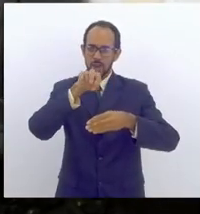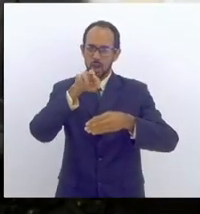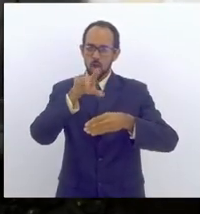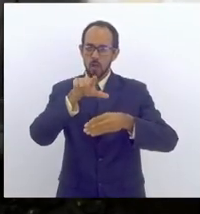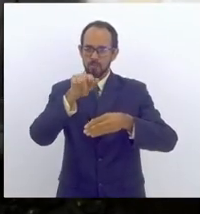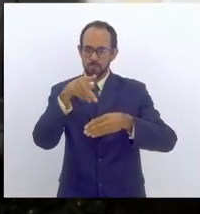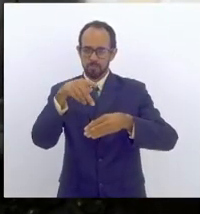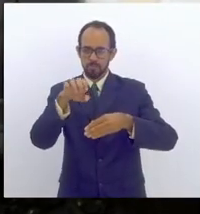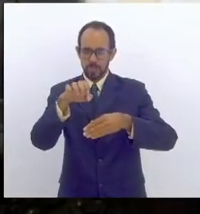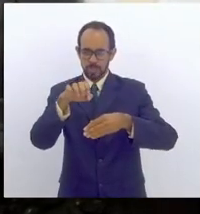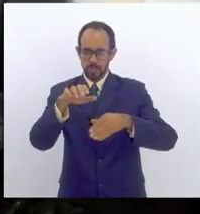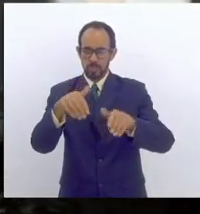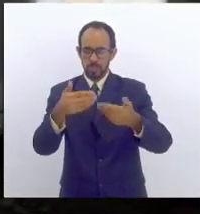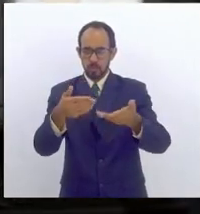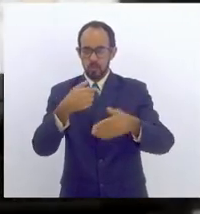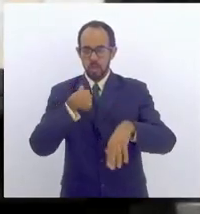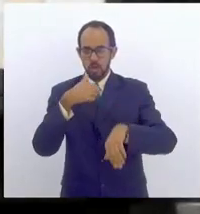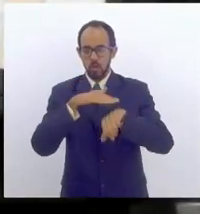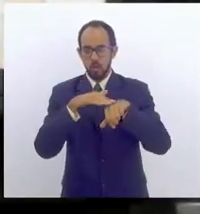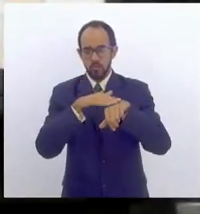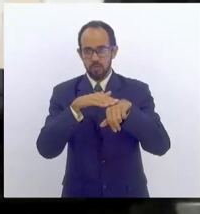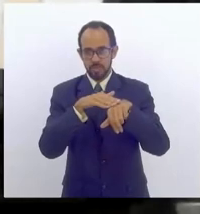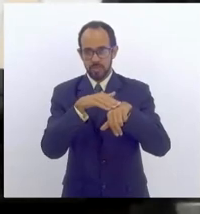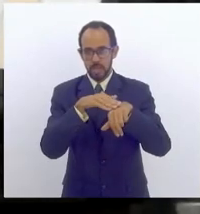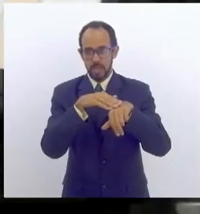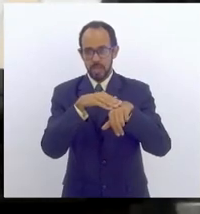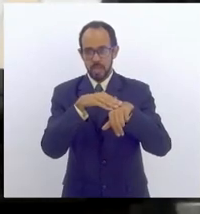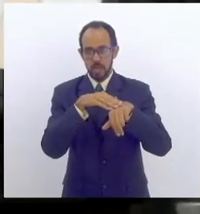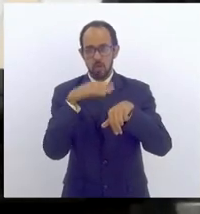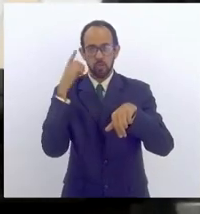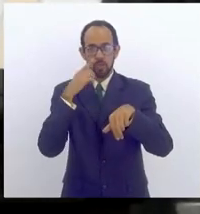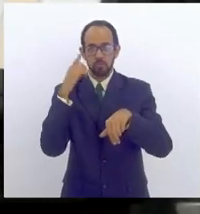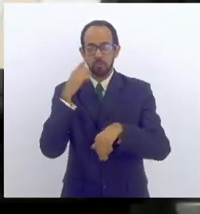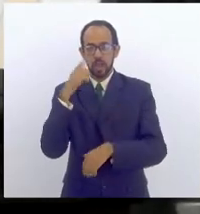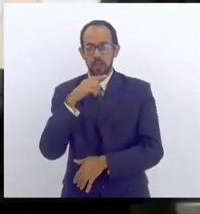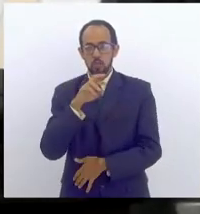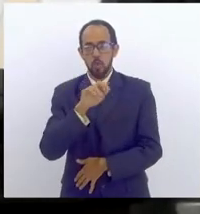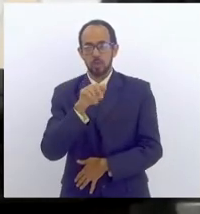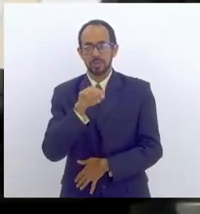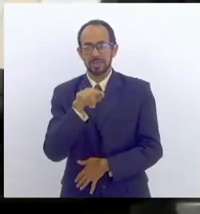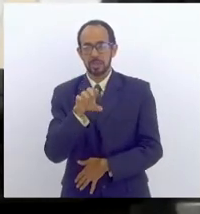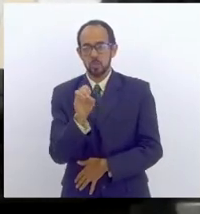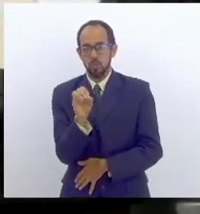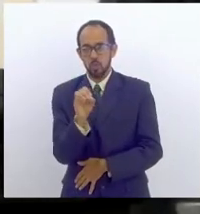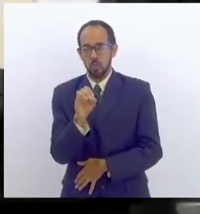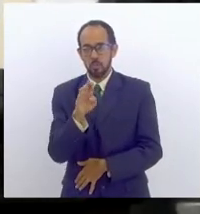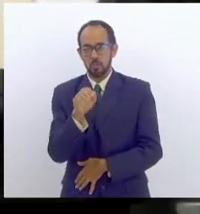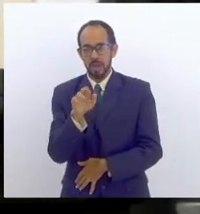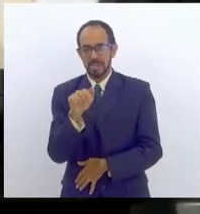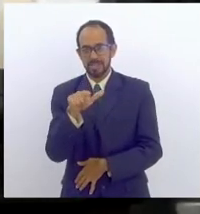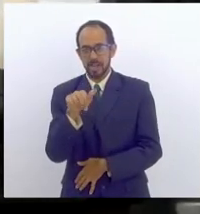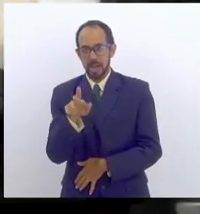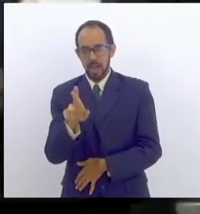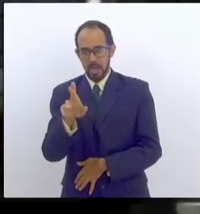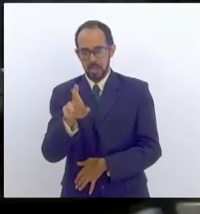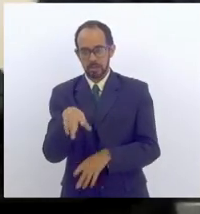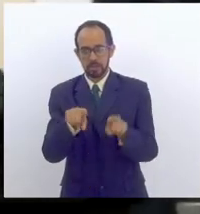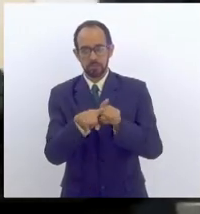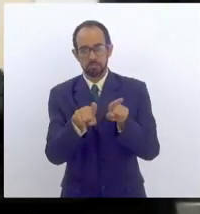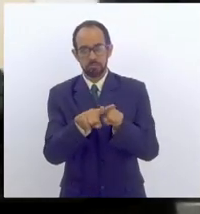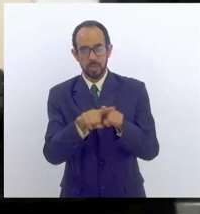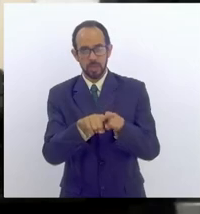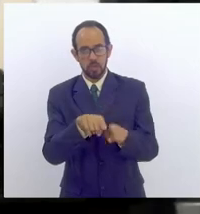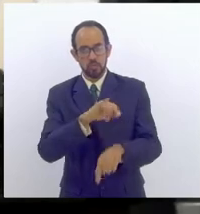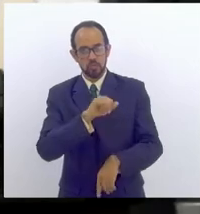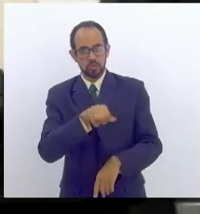Eu conversei com o deputado Rodrigo Bacelar, com o deputado Jair Bittencourt.